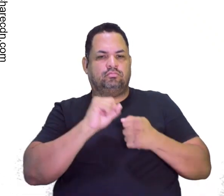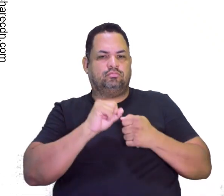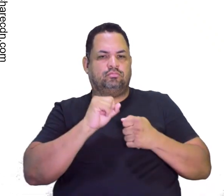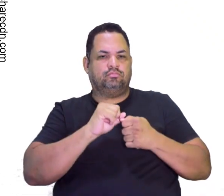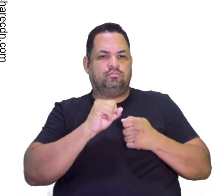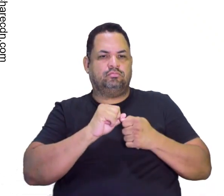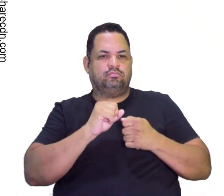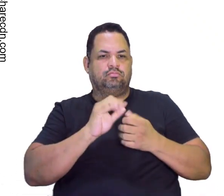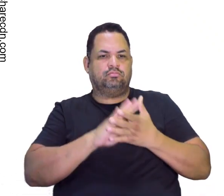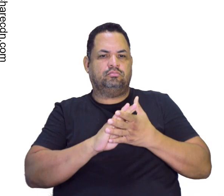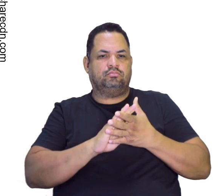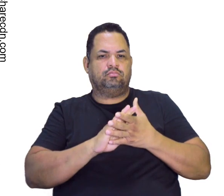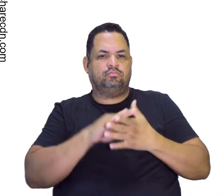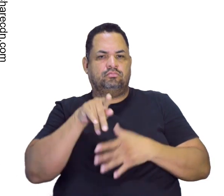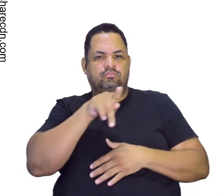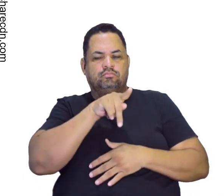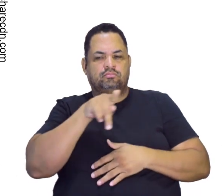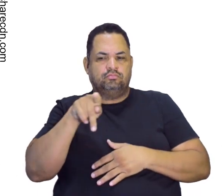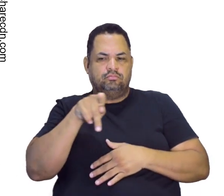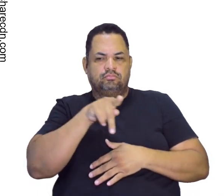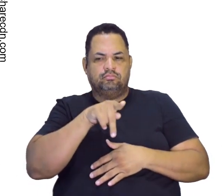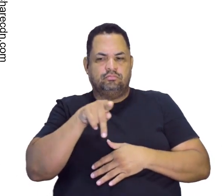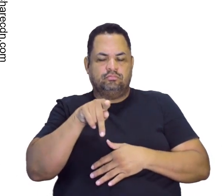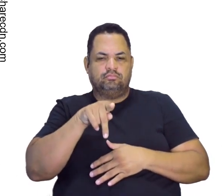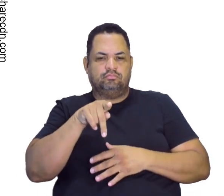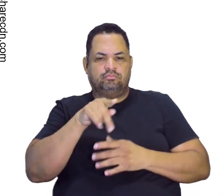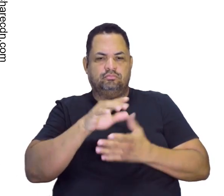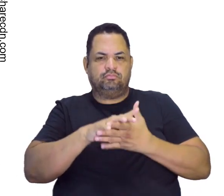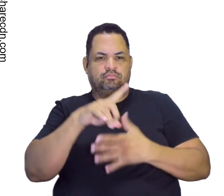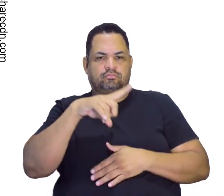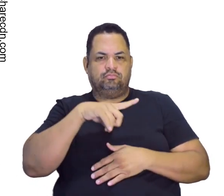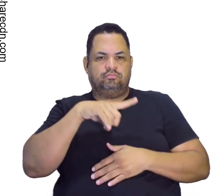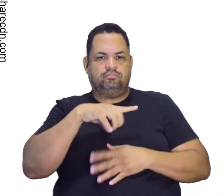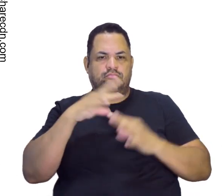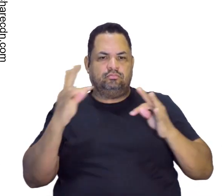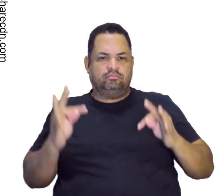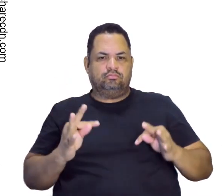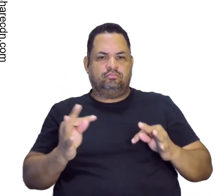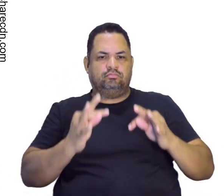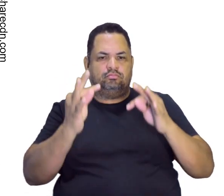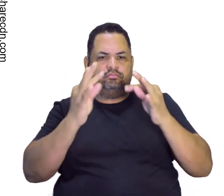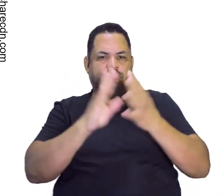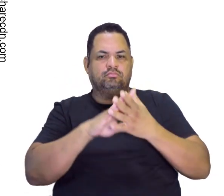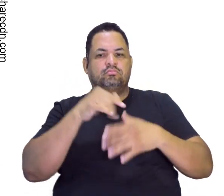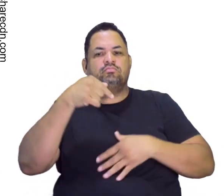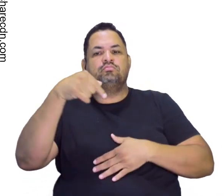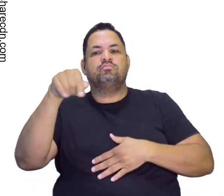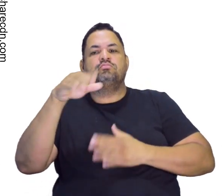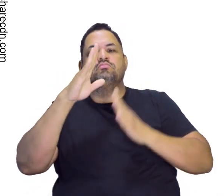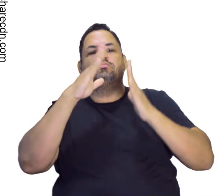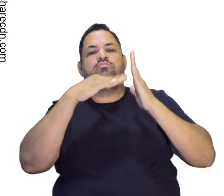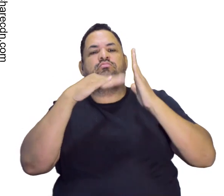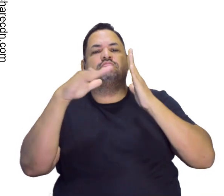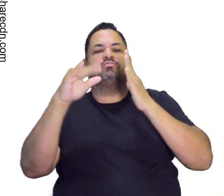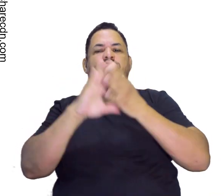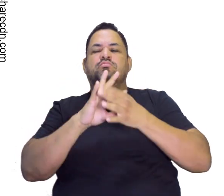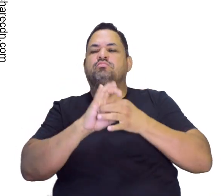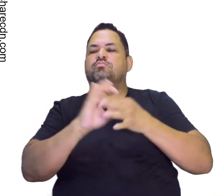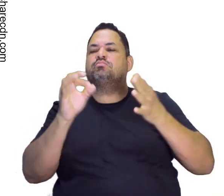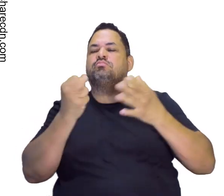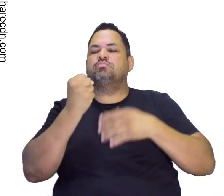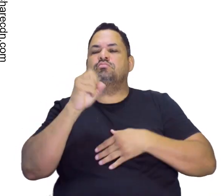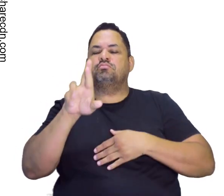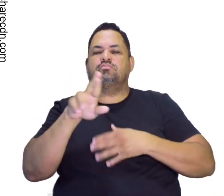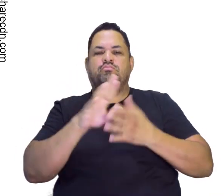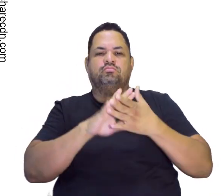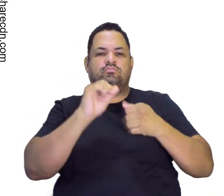o que o professor dela ele tinha uma uma técnica de mandar os alunos saírem para pintar ao ar livre